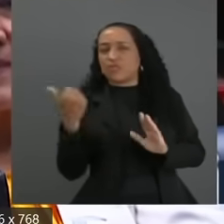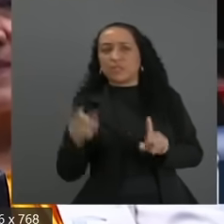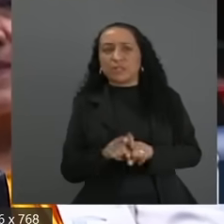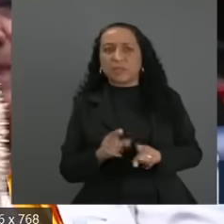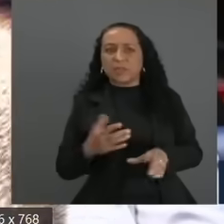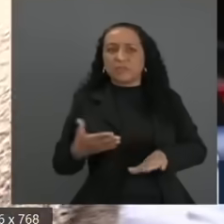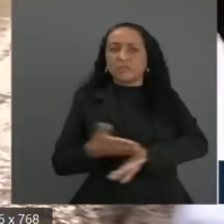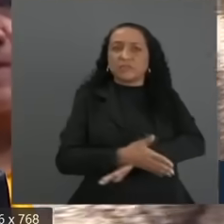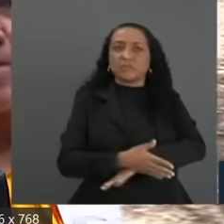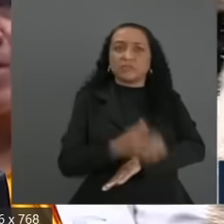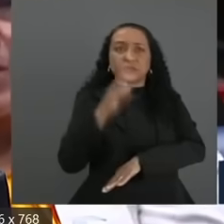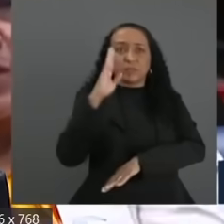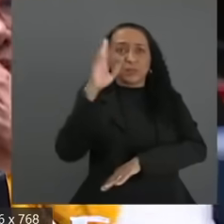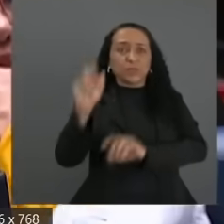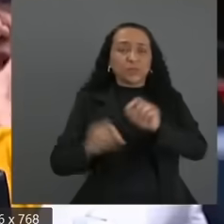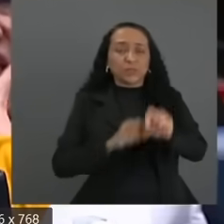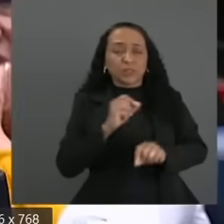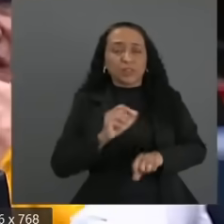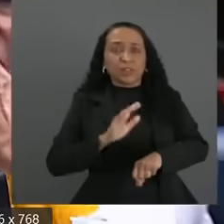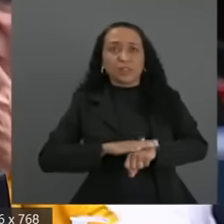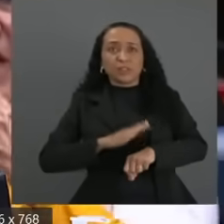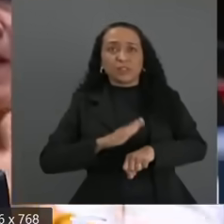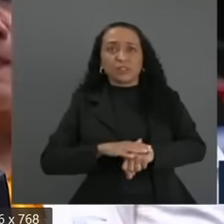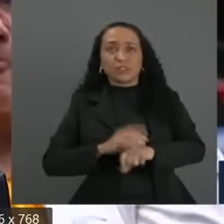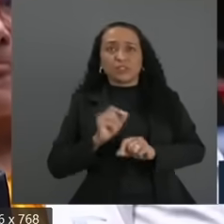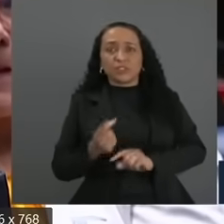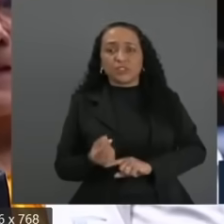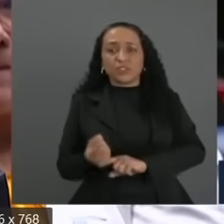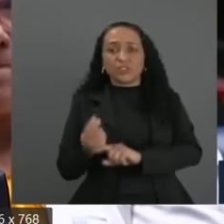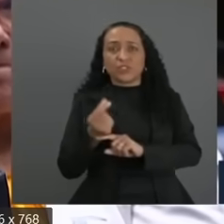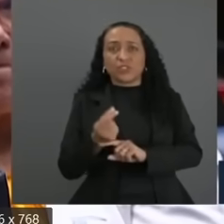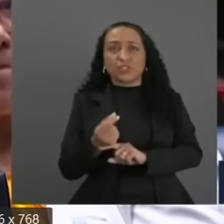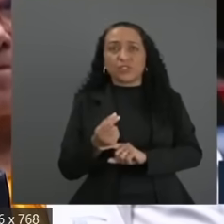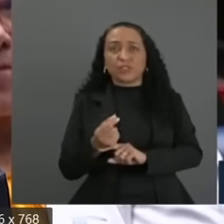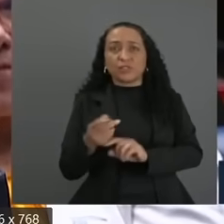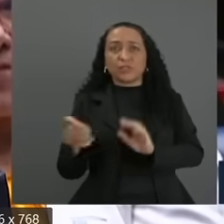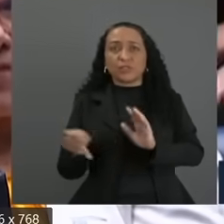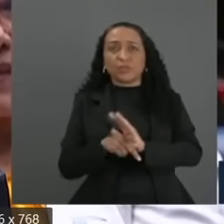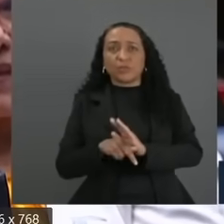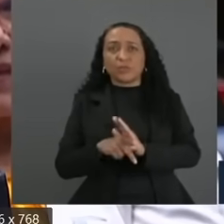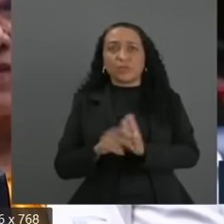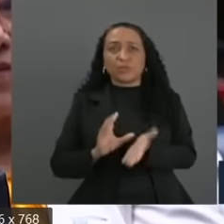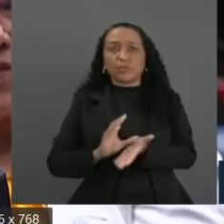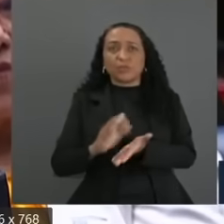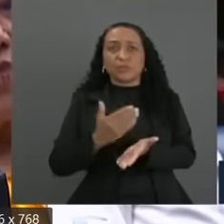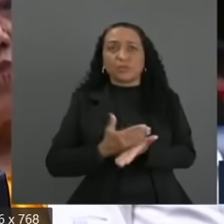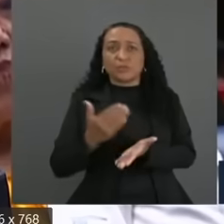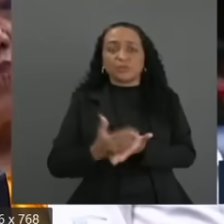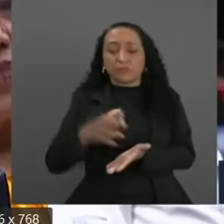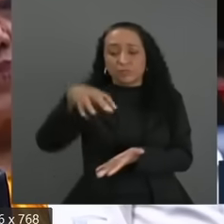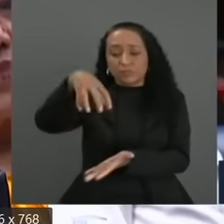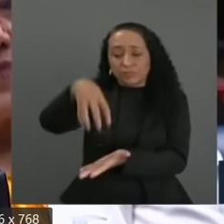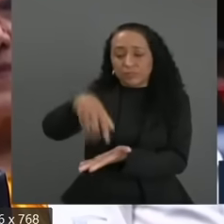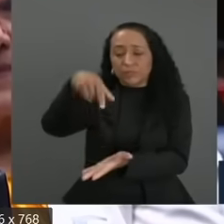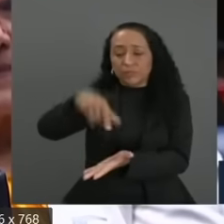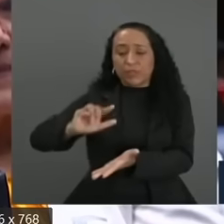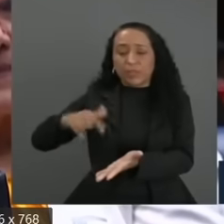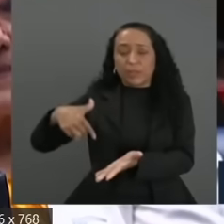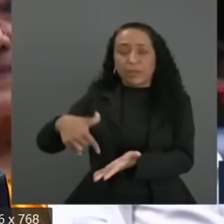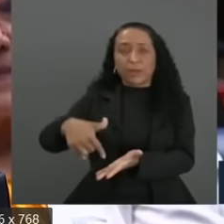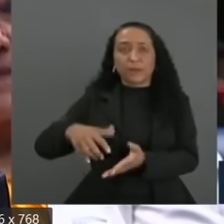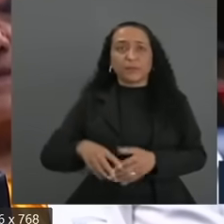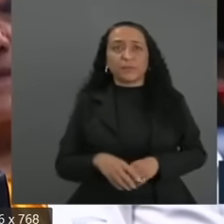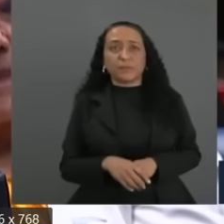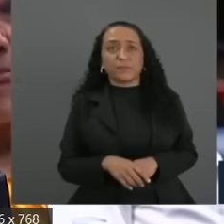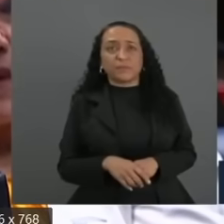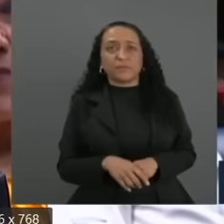invadir inclusive a condição dos recursos oriundos do financiamento do seu gabinete.